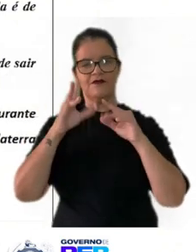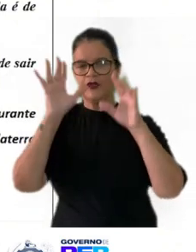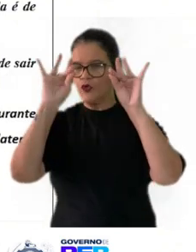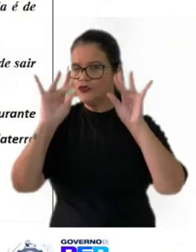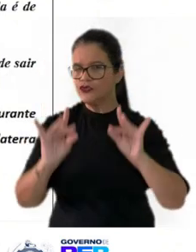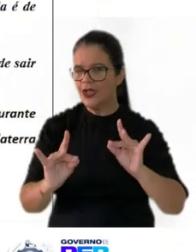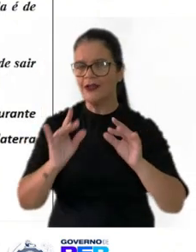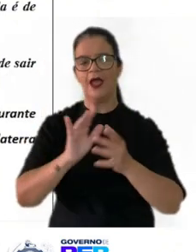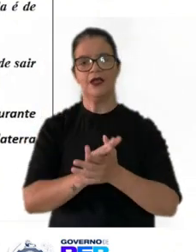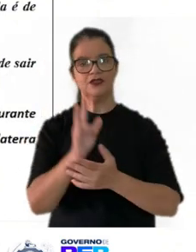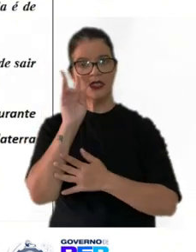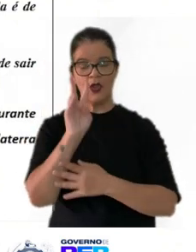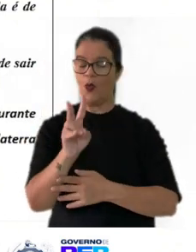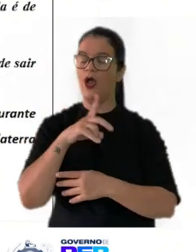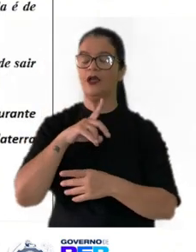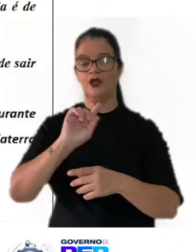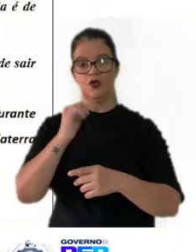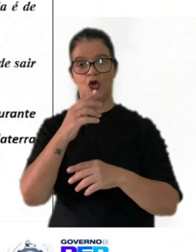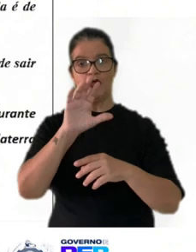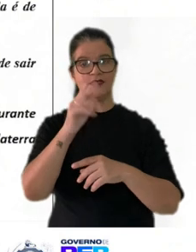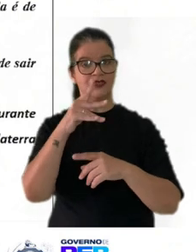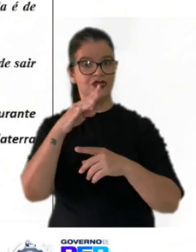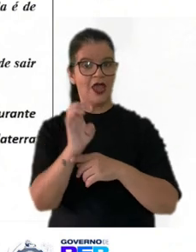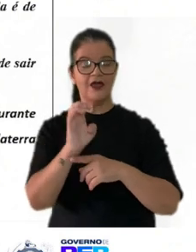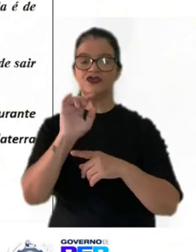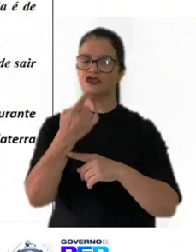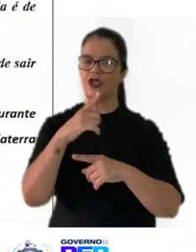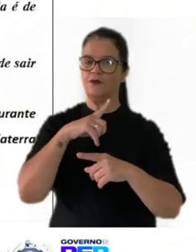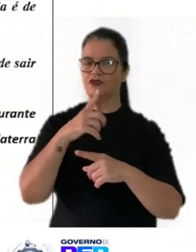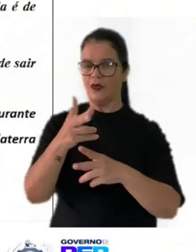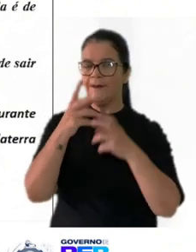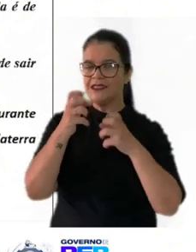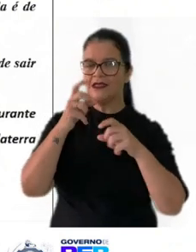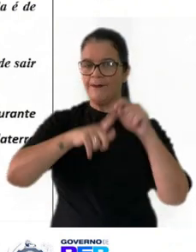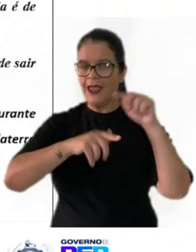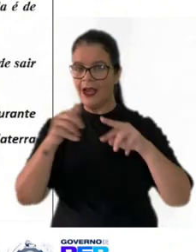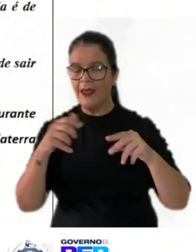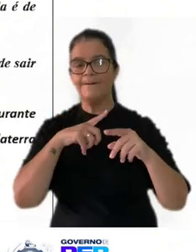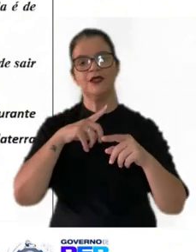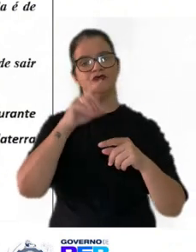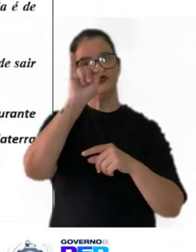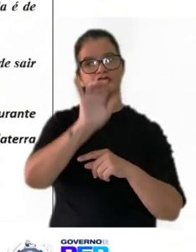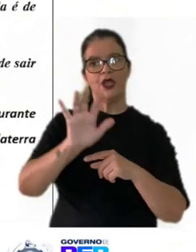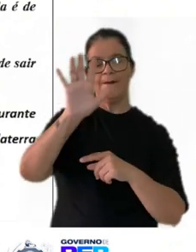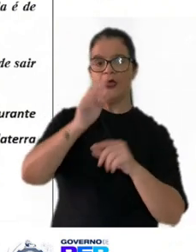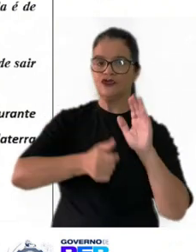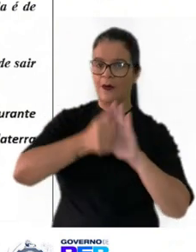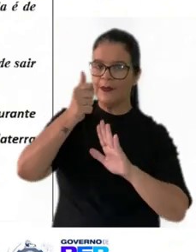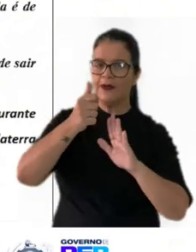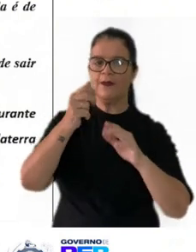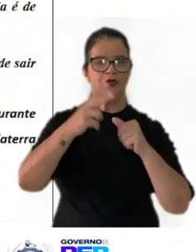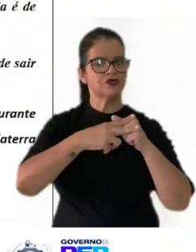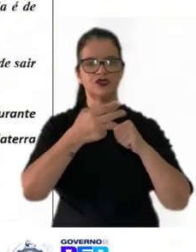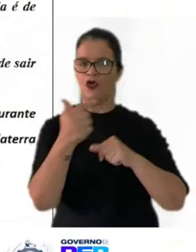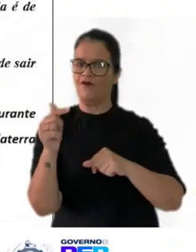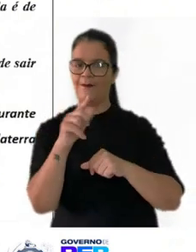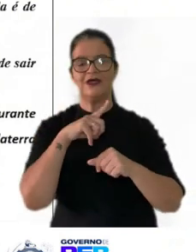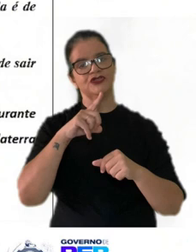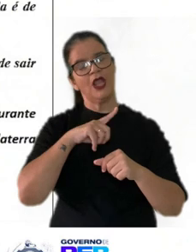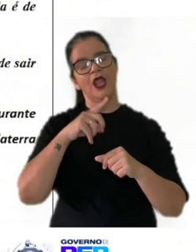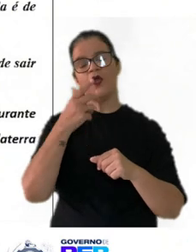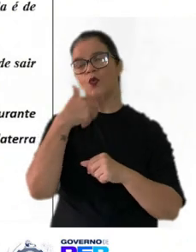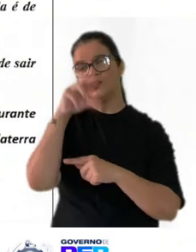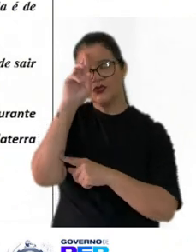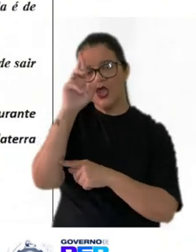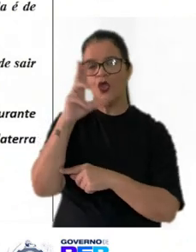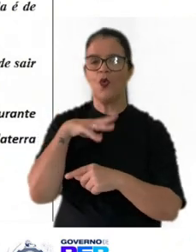olhando aqui a nossa charge a gente vai perceber nos elementos de imagem primeiros não verbais a gente tem aqui o senhorzinho com a